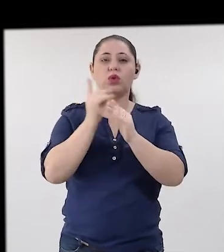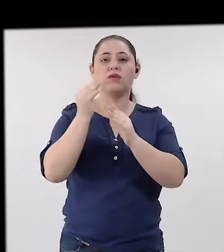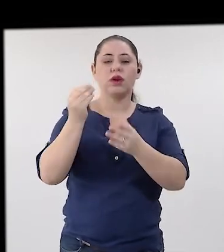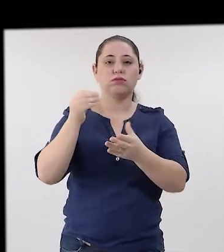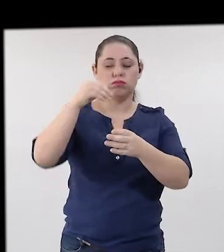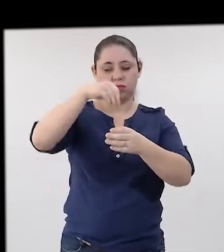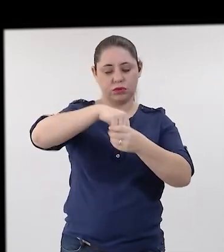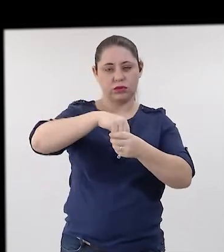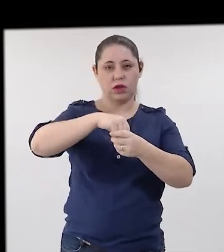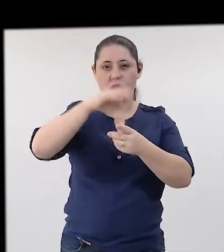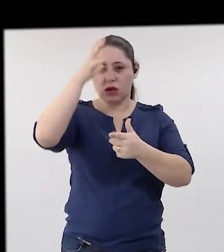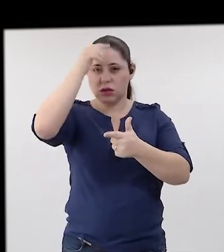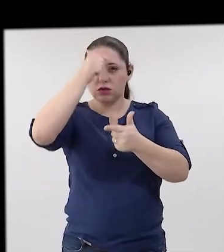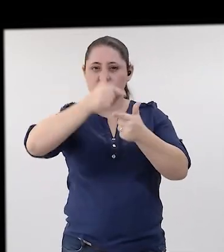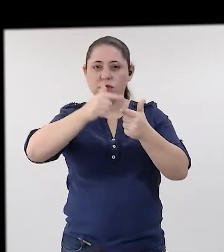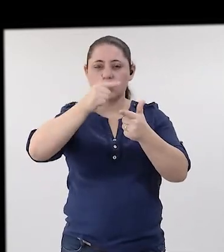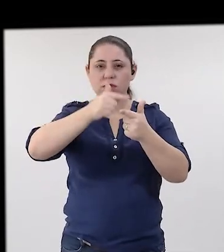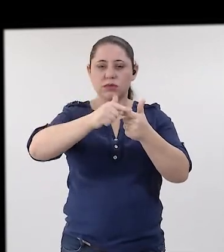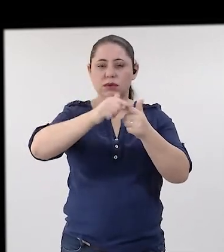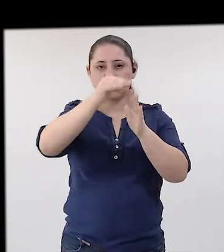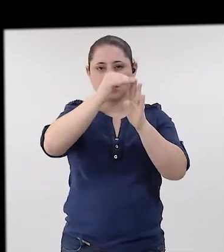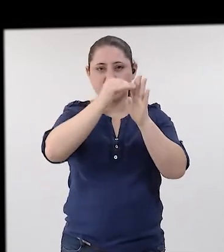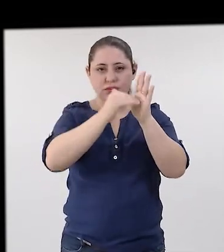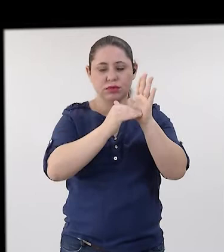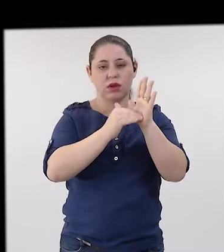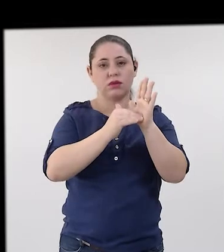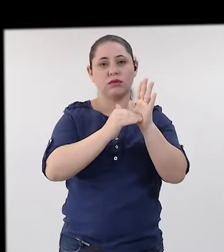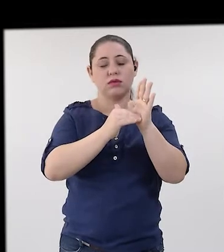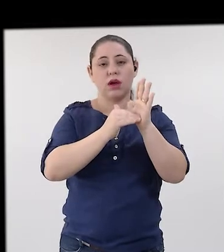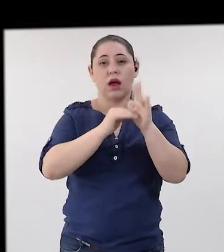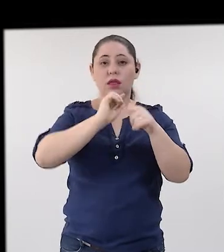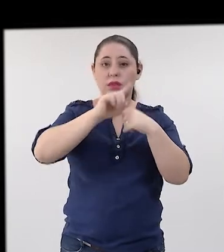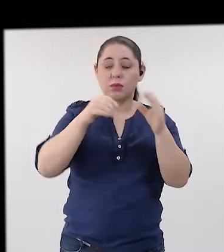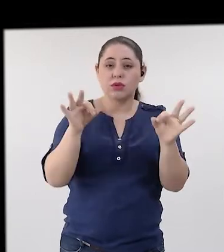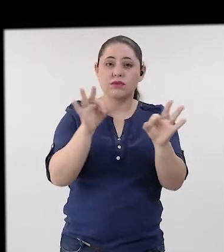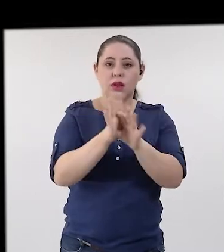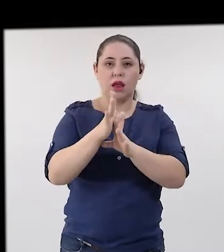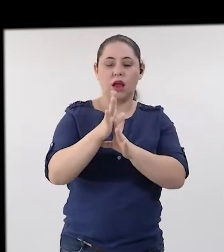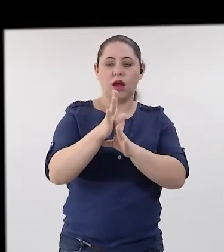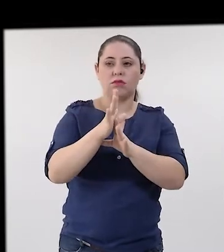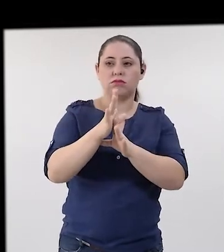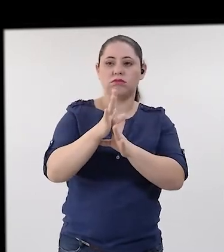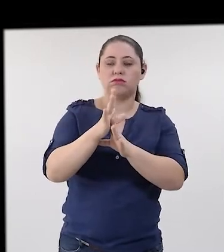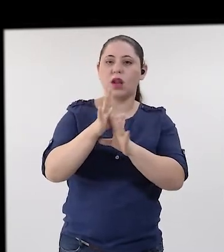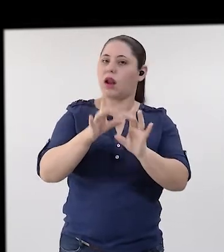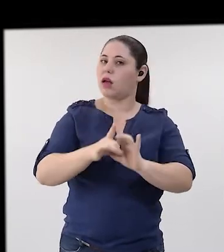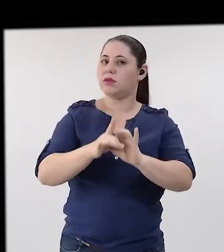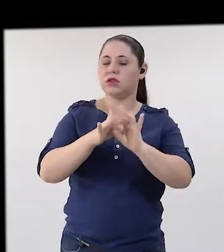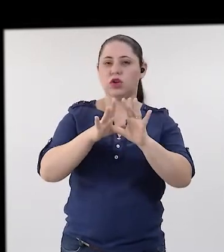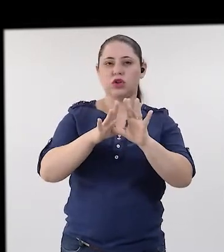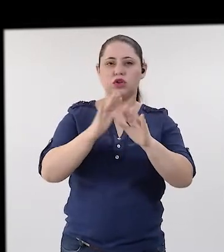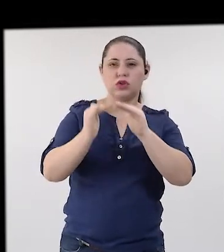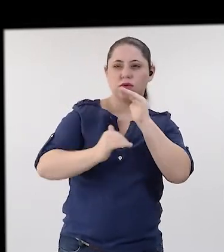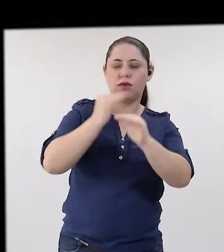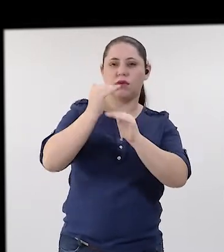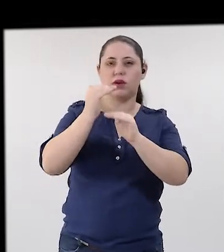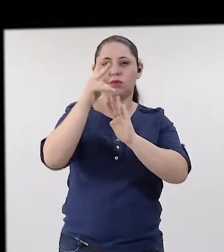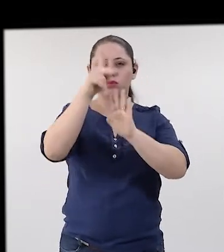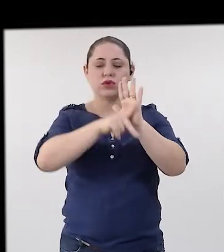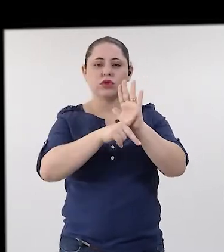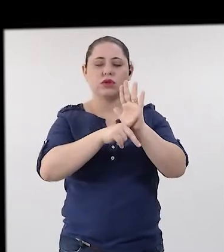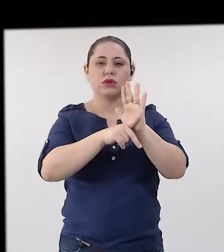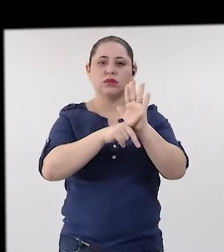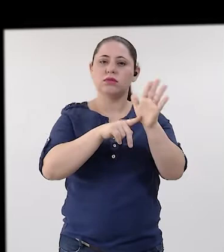que vai introduzir toda essa questão de resolução de problemas. E a partir disso, então, ele vai ter autonomia para estar desenvolvendo um projeto